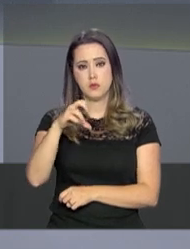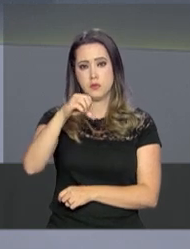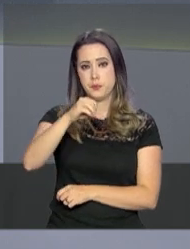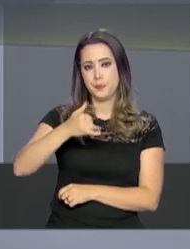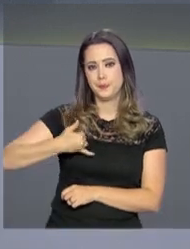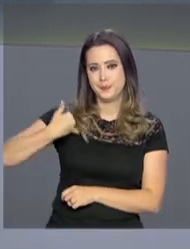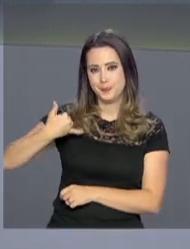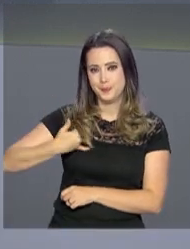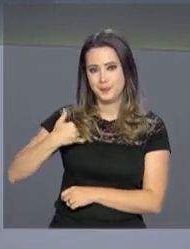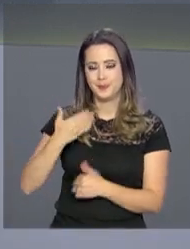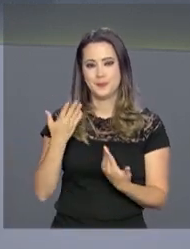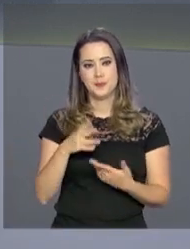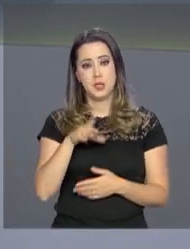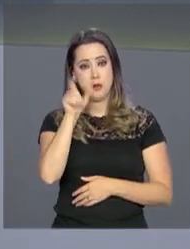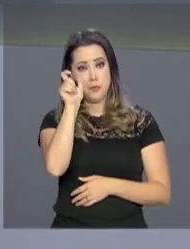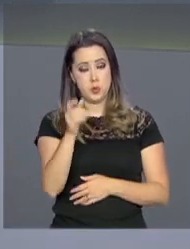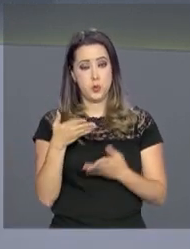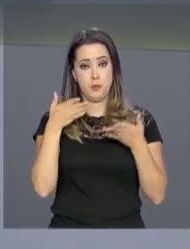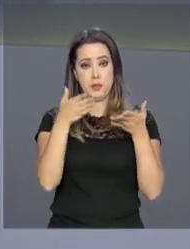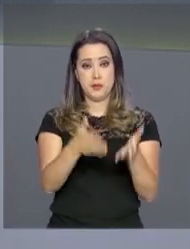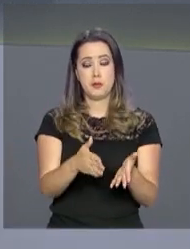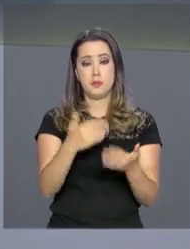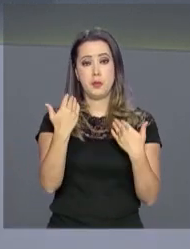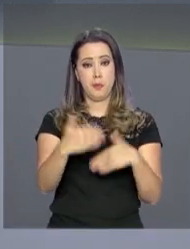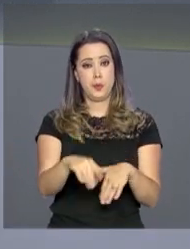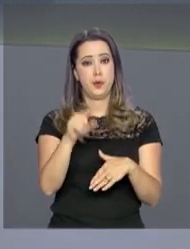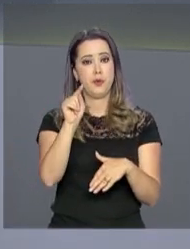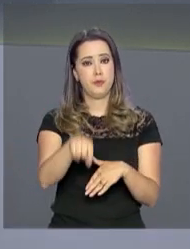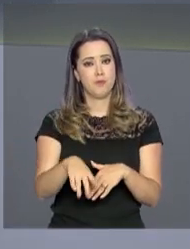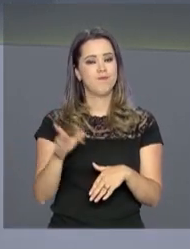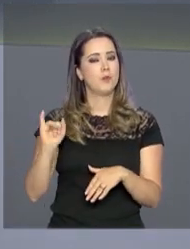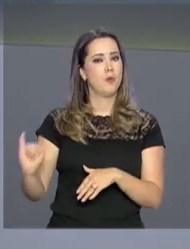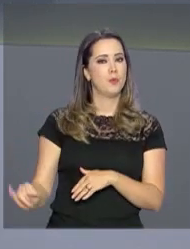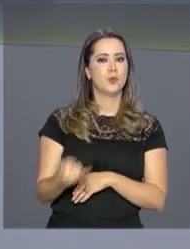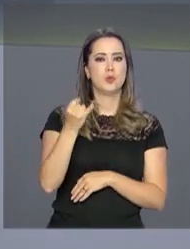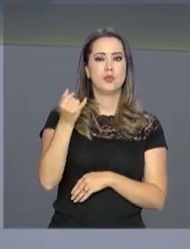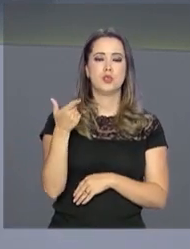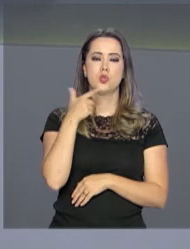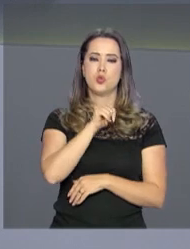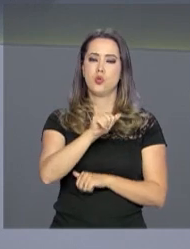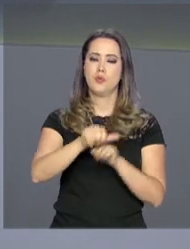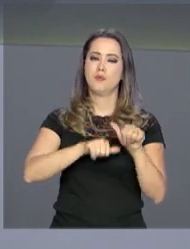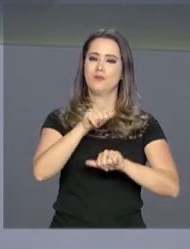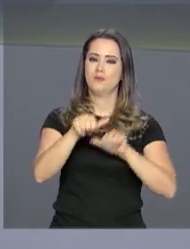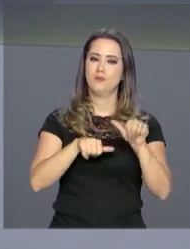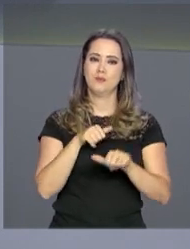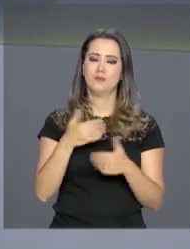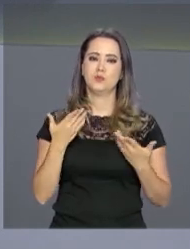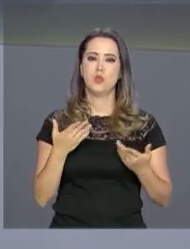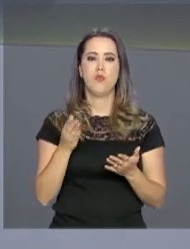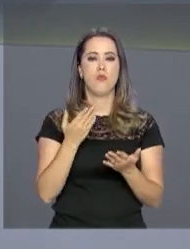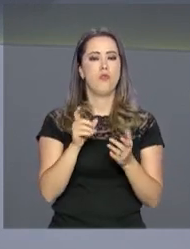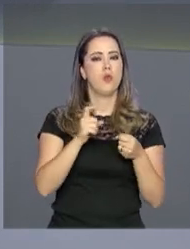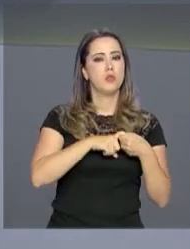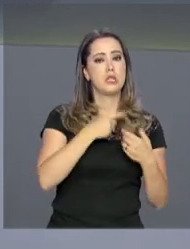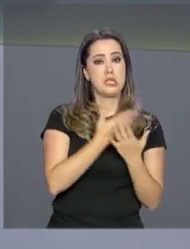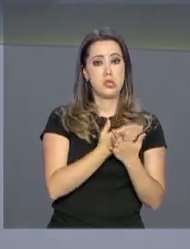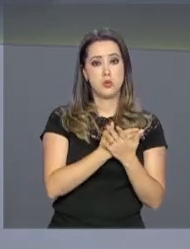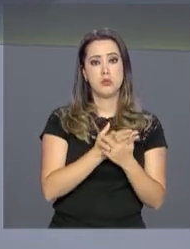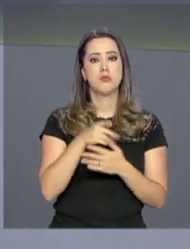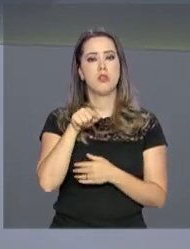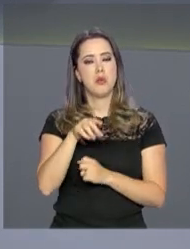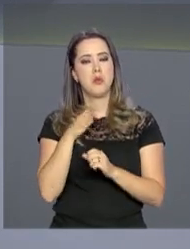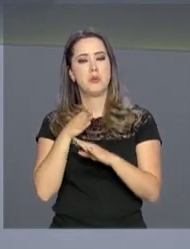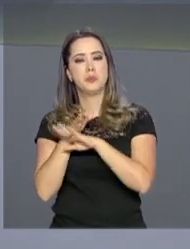59 anos para quem participa do exame a prova é uma chance de recomeçar retomar os estudos e quem sabe